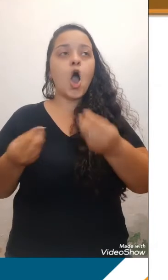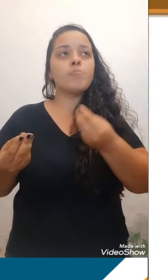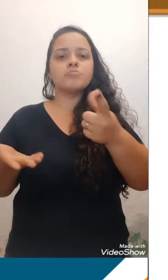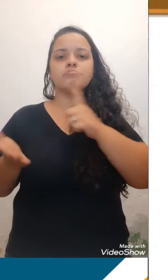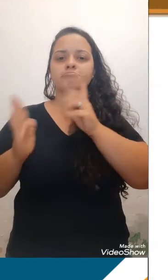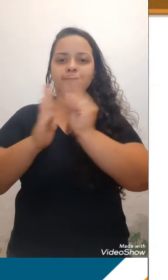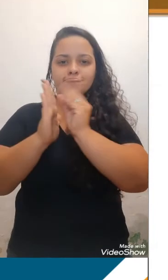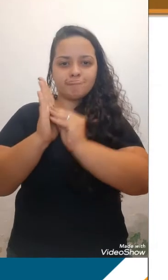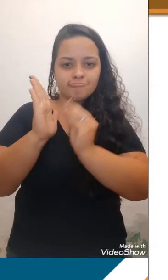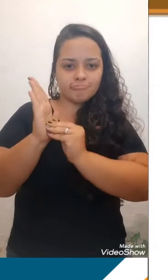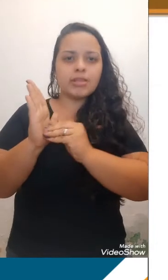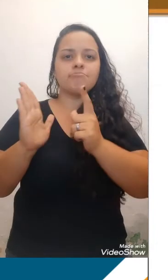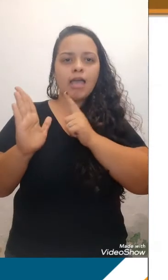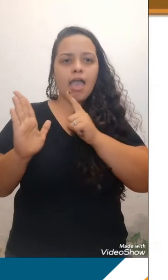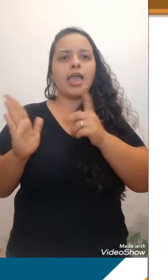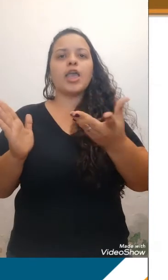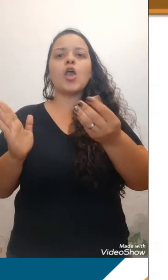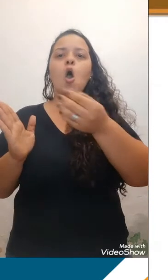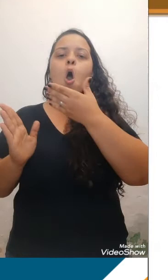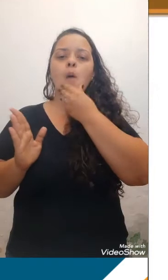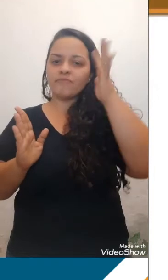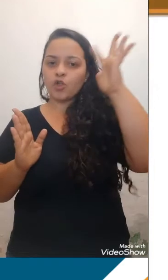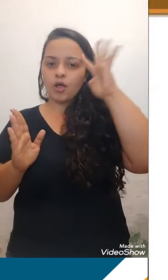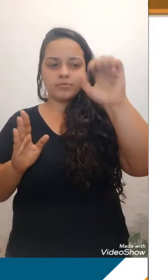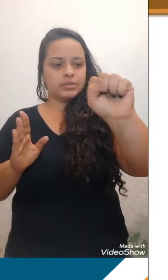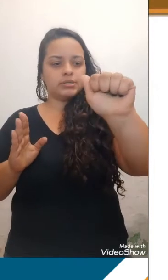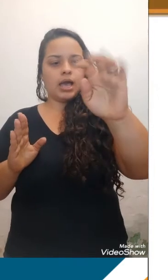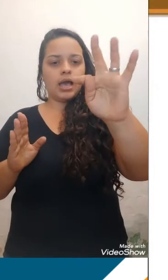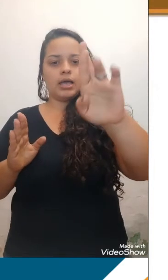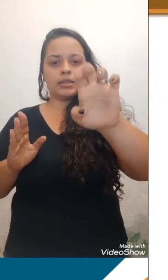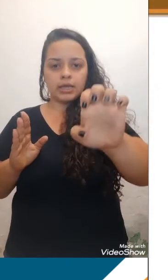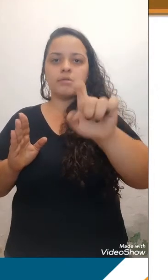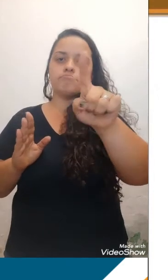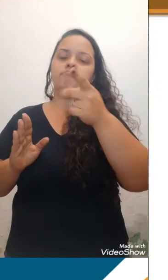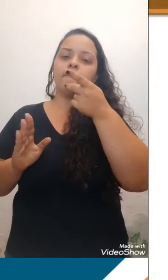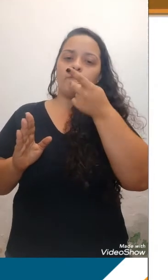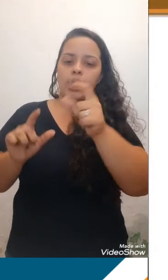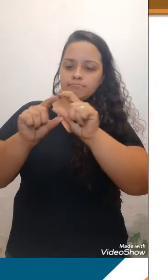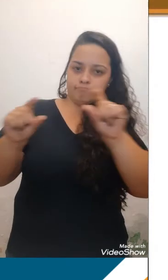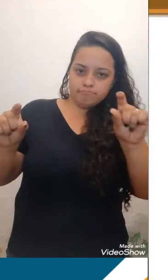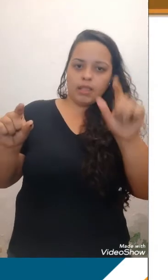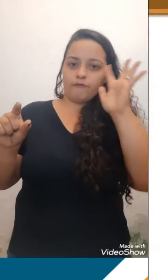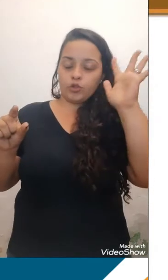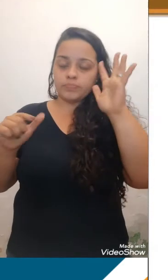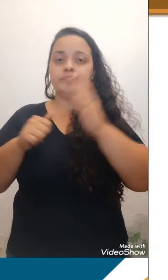um repertório, né? No caso aí, Sartre, uma